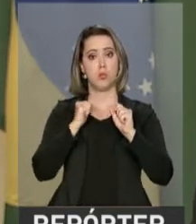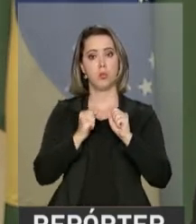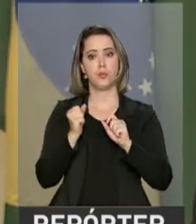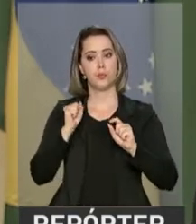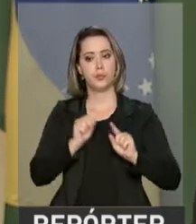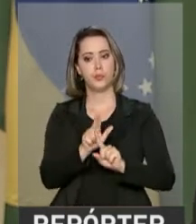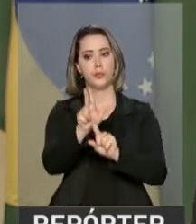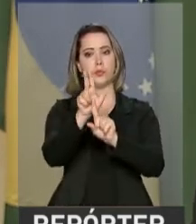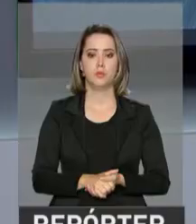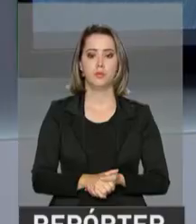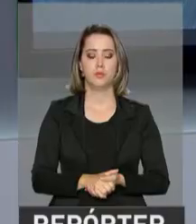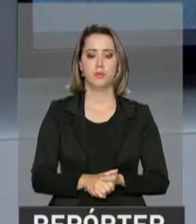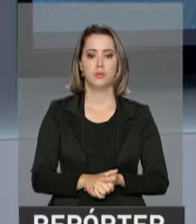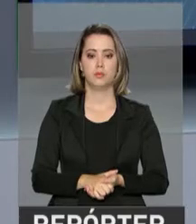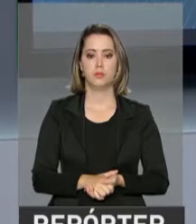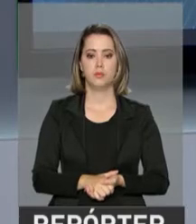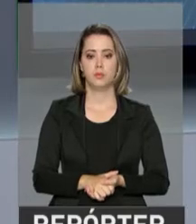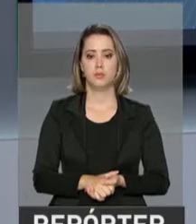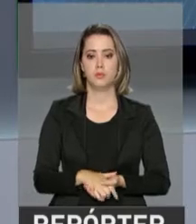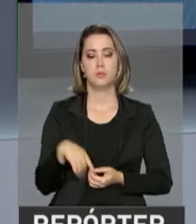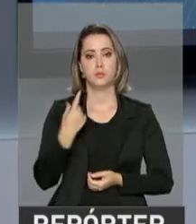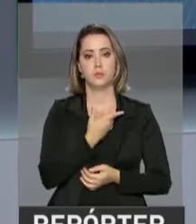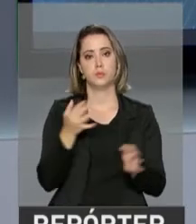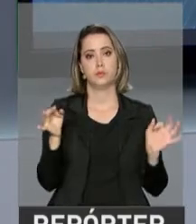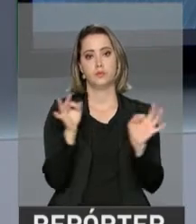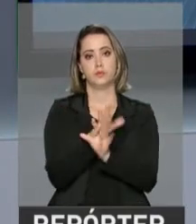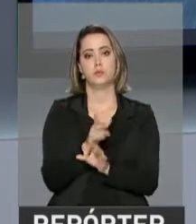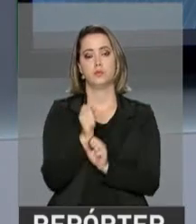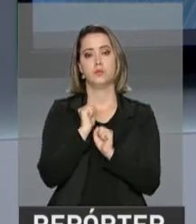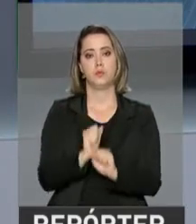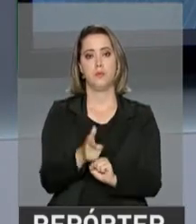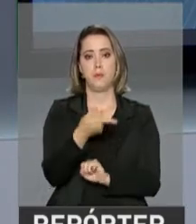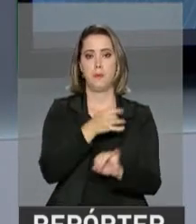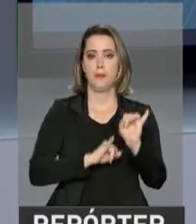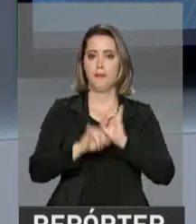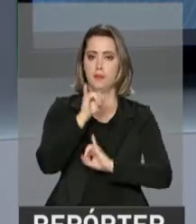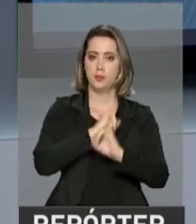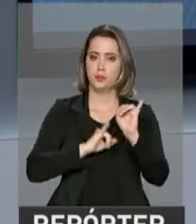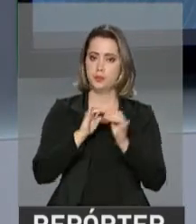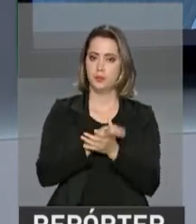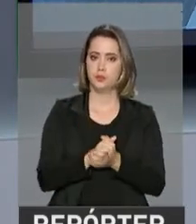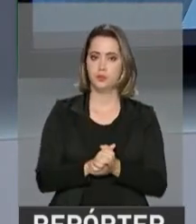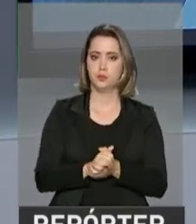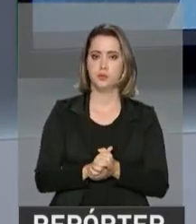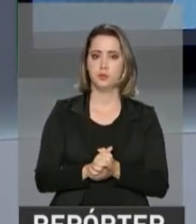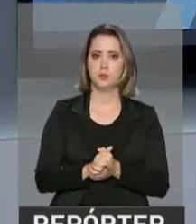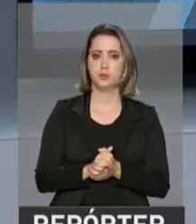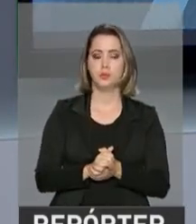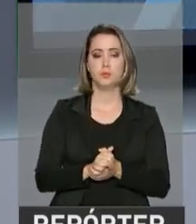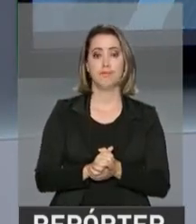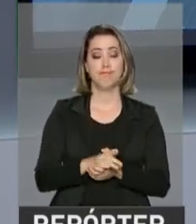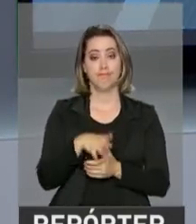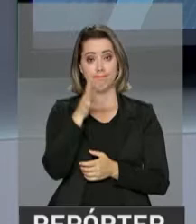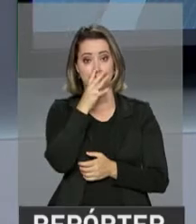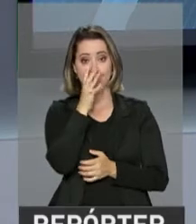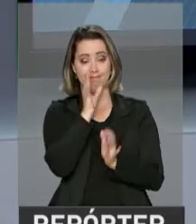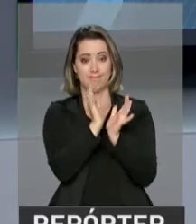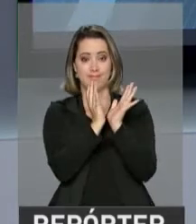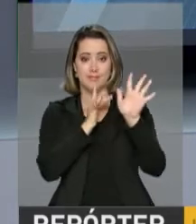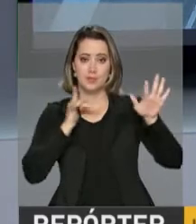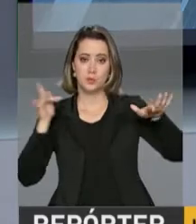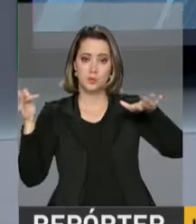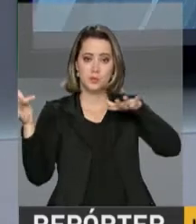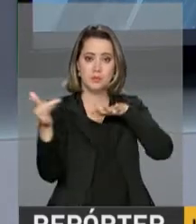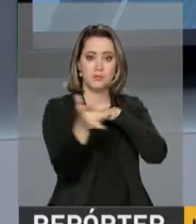4g também nessa faixa nós ficamos por aqui e podemos voltar a qualquer momento com mais informações acompanhe as novidades também